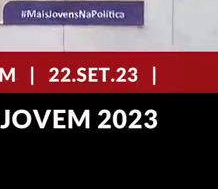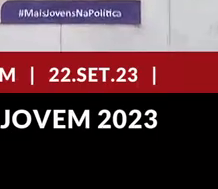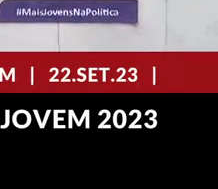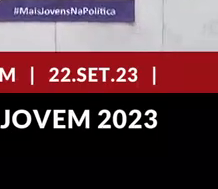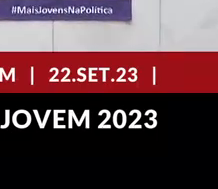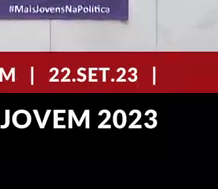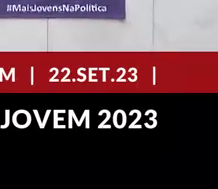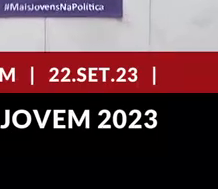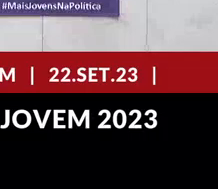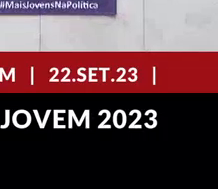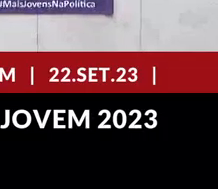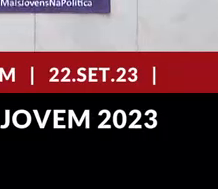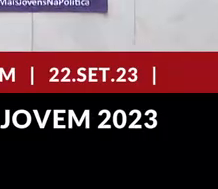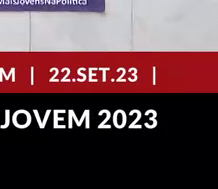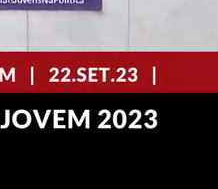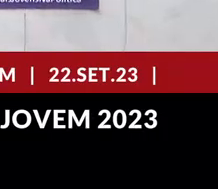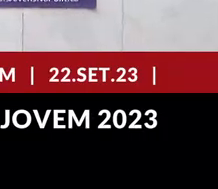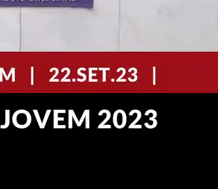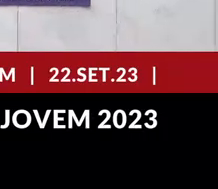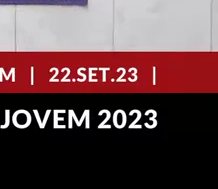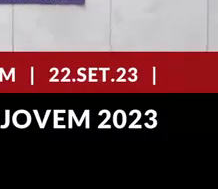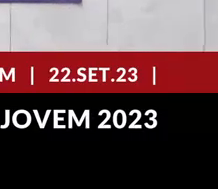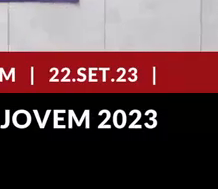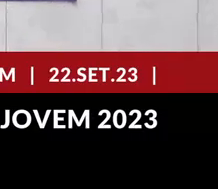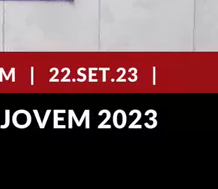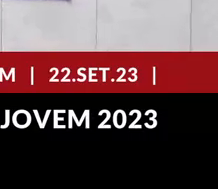em todas as suas dimensões